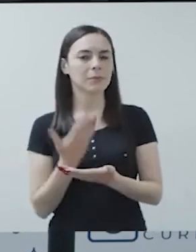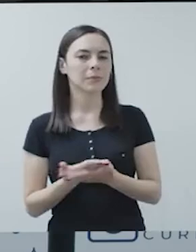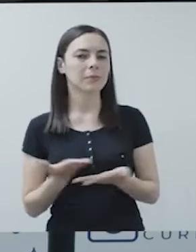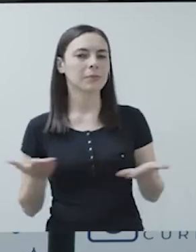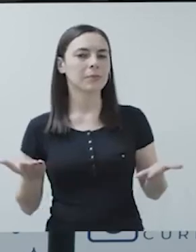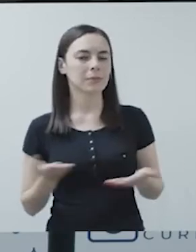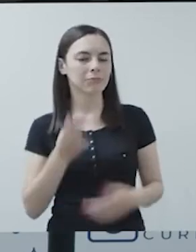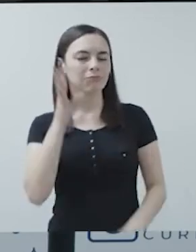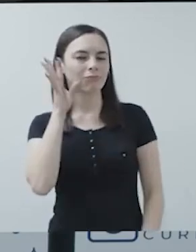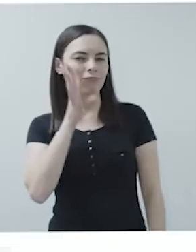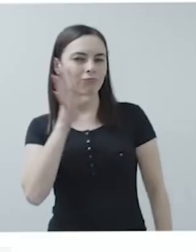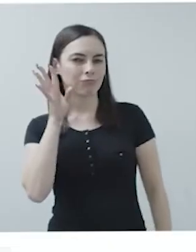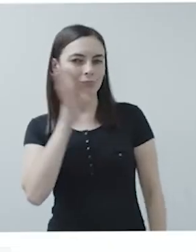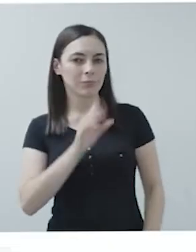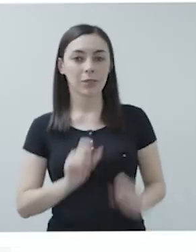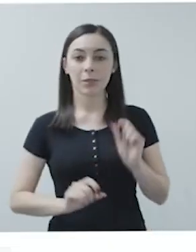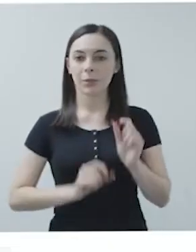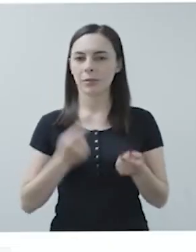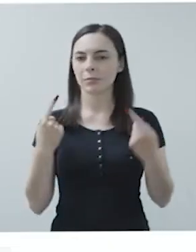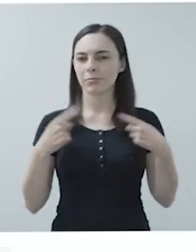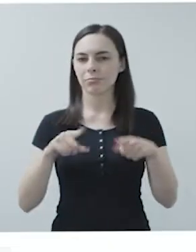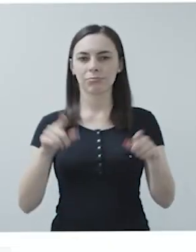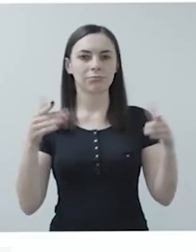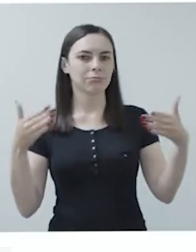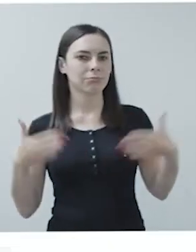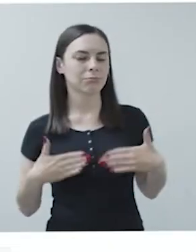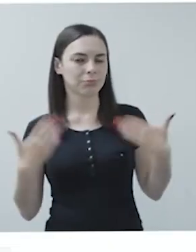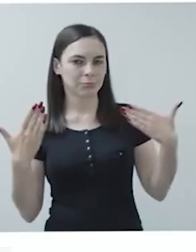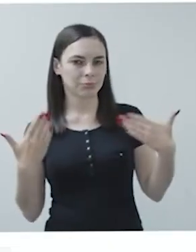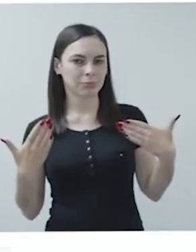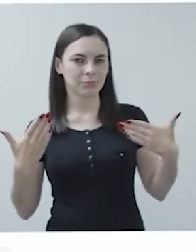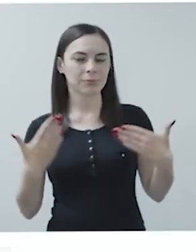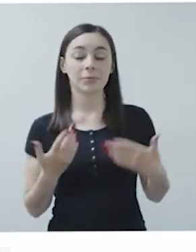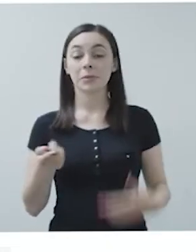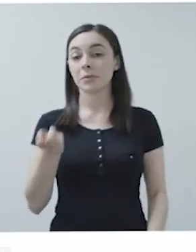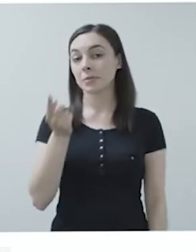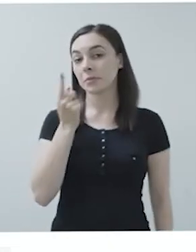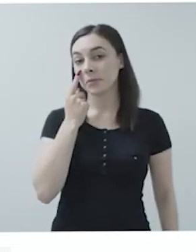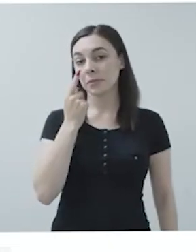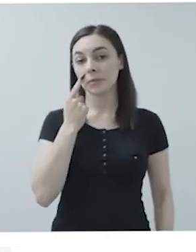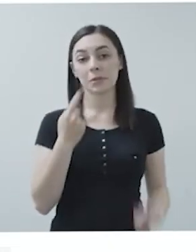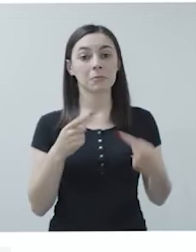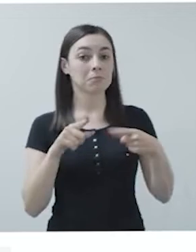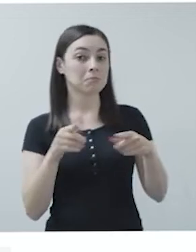desafio relâmpago. Vamos ver qual é o desafio de hoje? Olha lá!